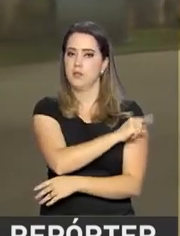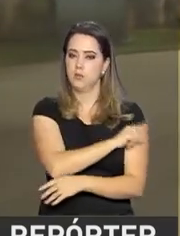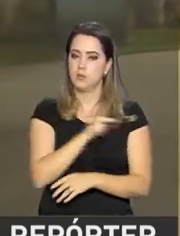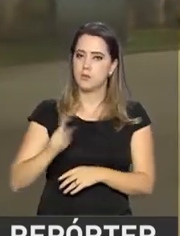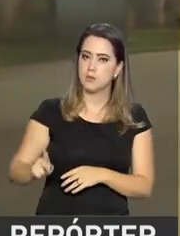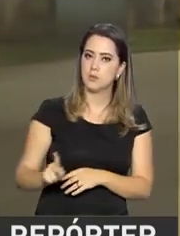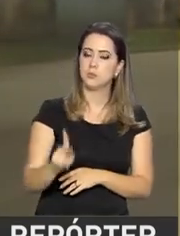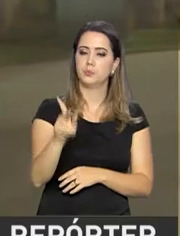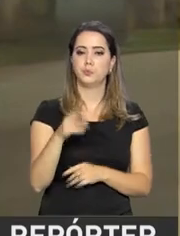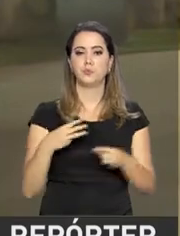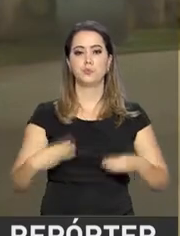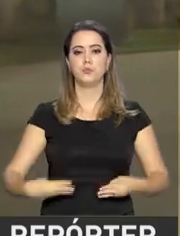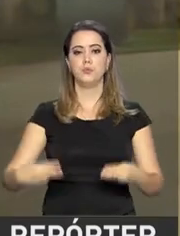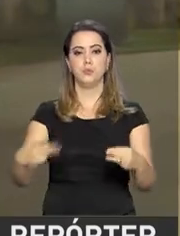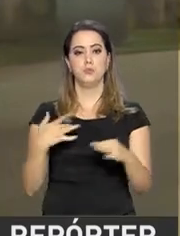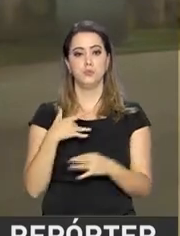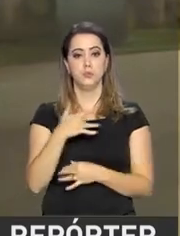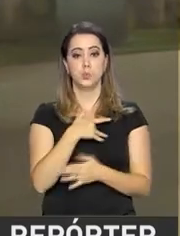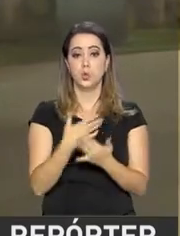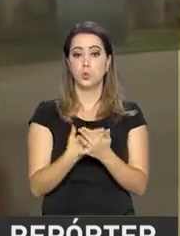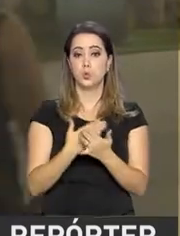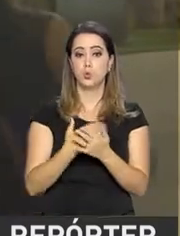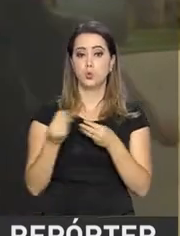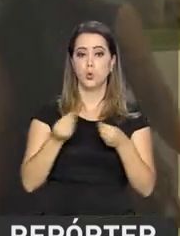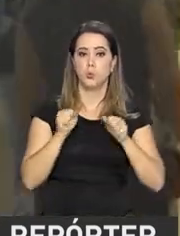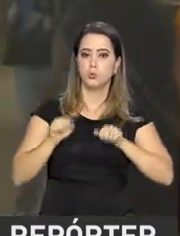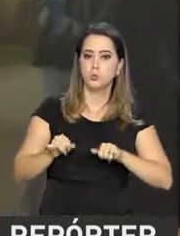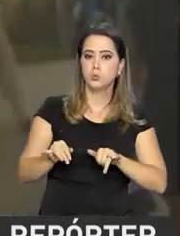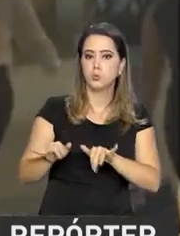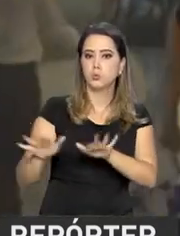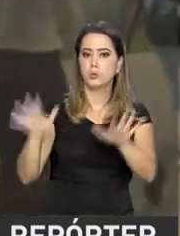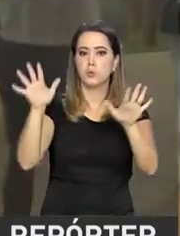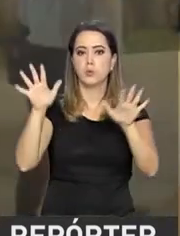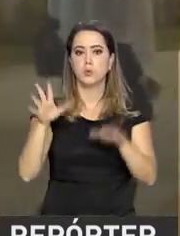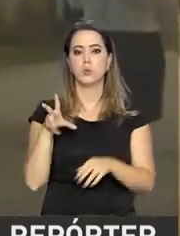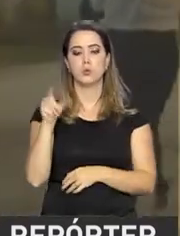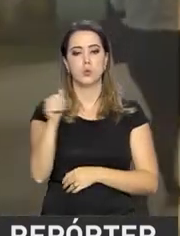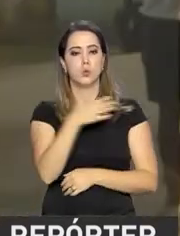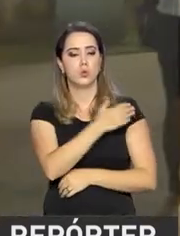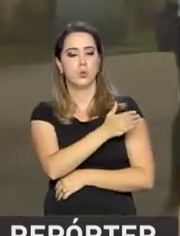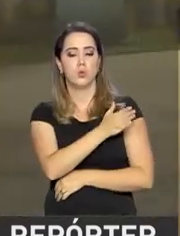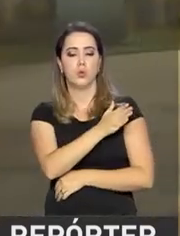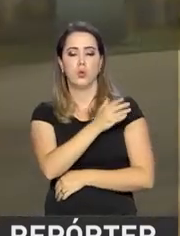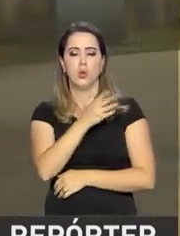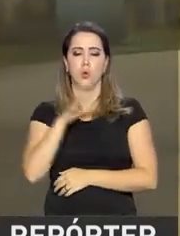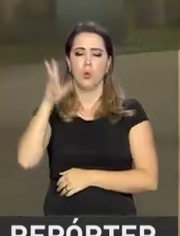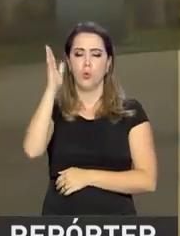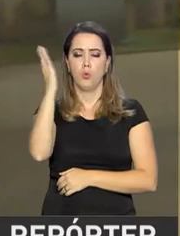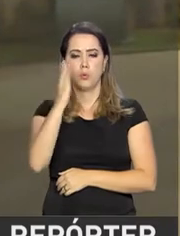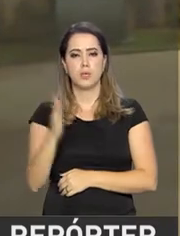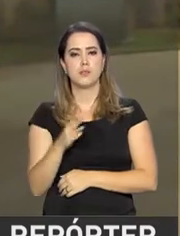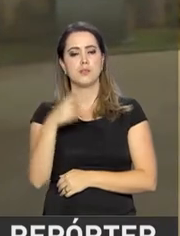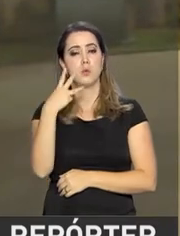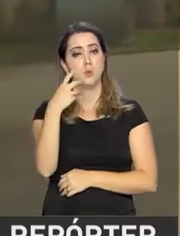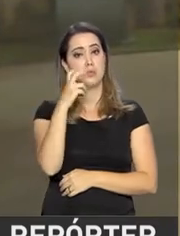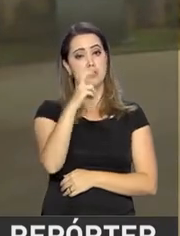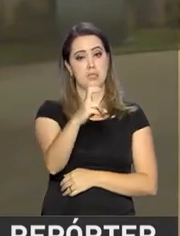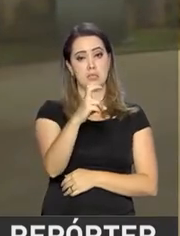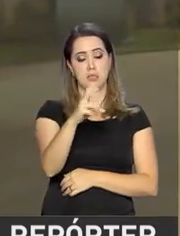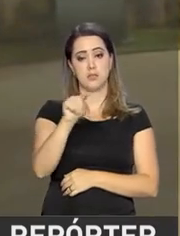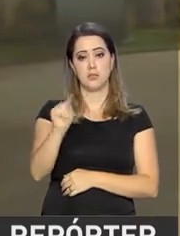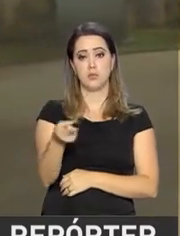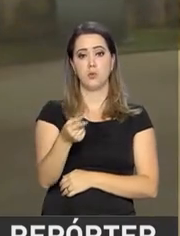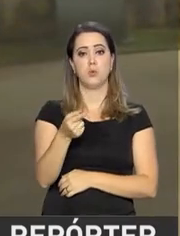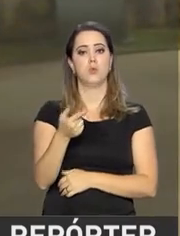E o Ministério da Saúde estuda ampliar a imunização também para outros 35 milhões de brasileiros